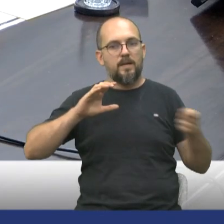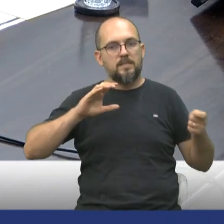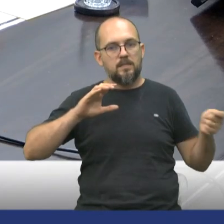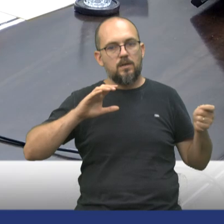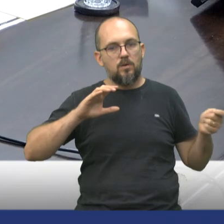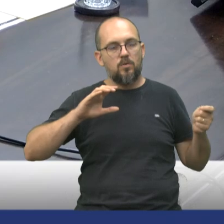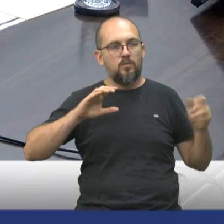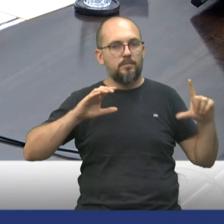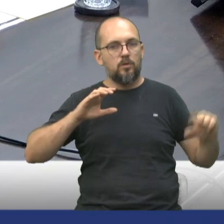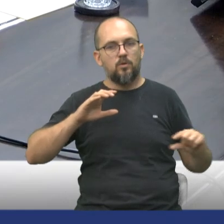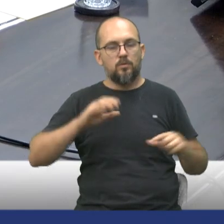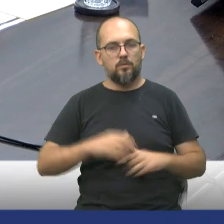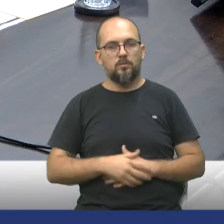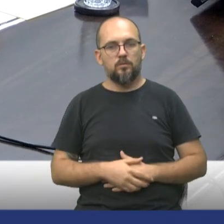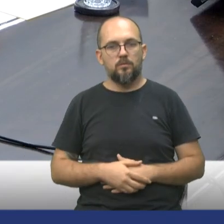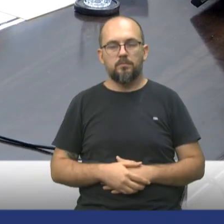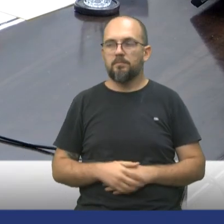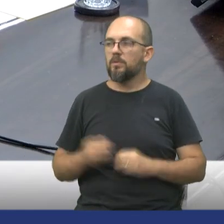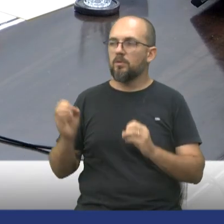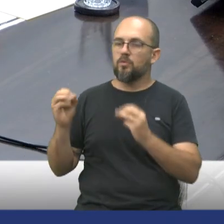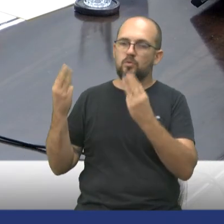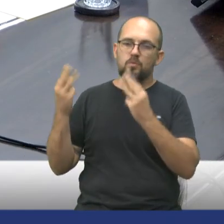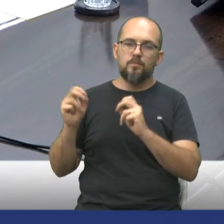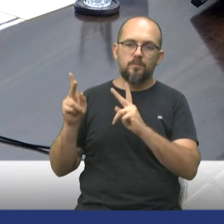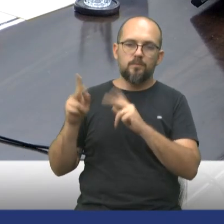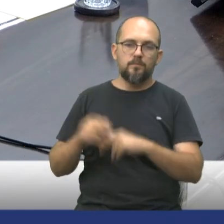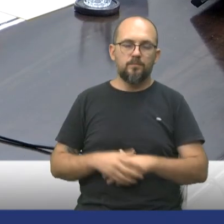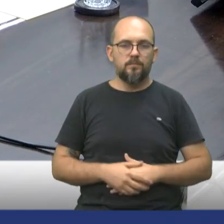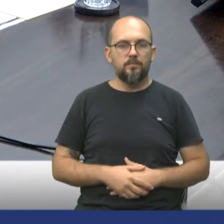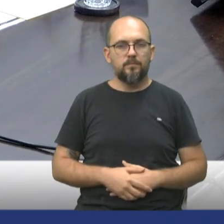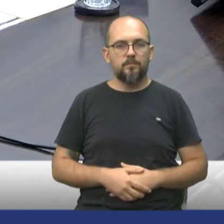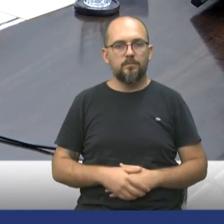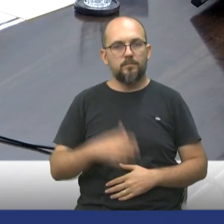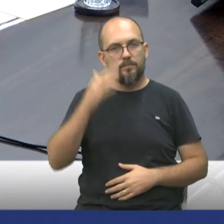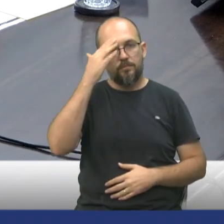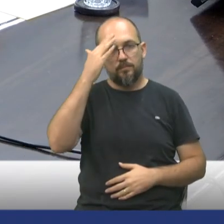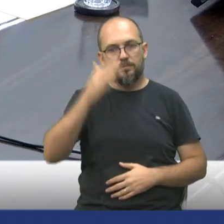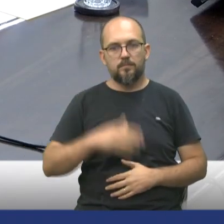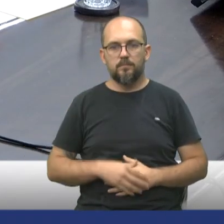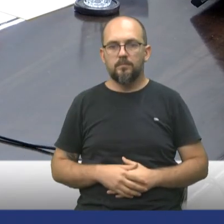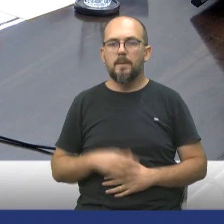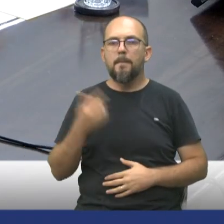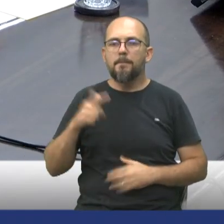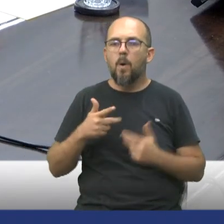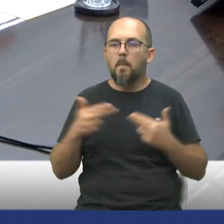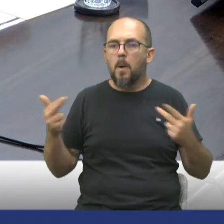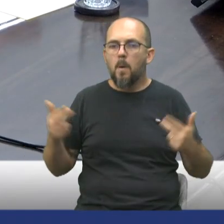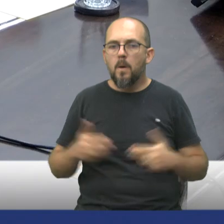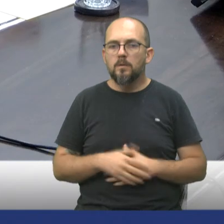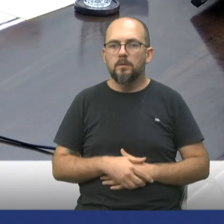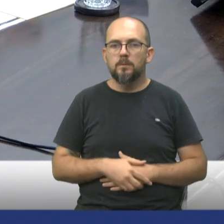ficando menor. Show de bola. Ok? Obrigado. Mais alguma colocação?